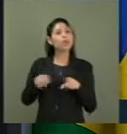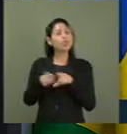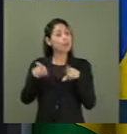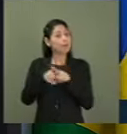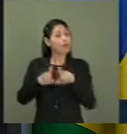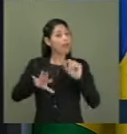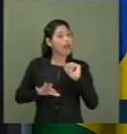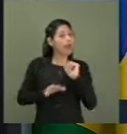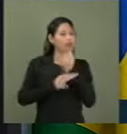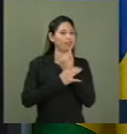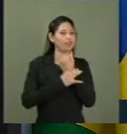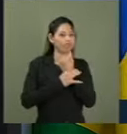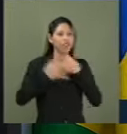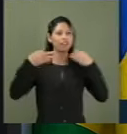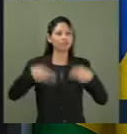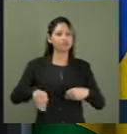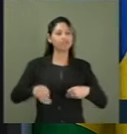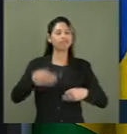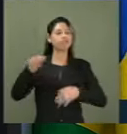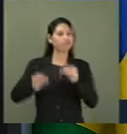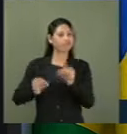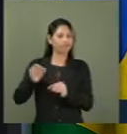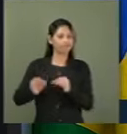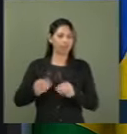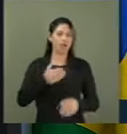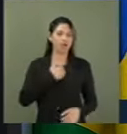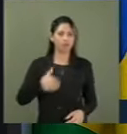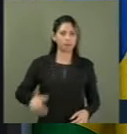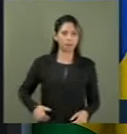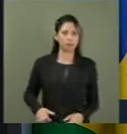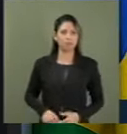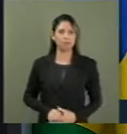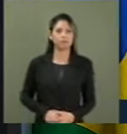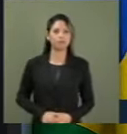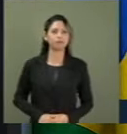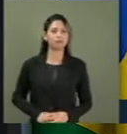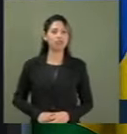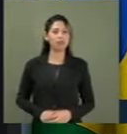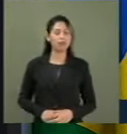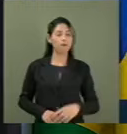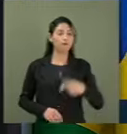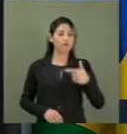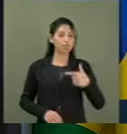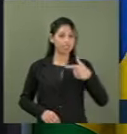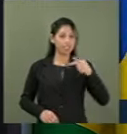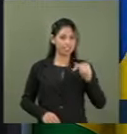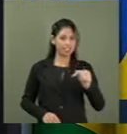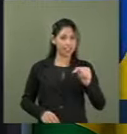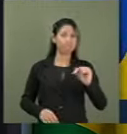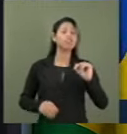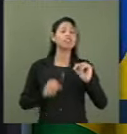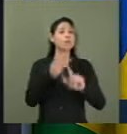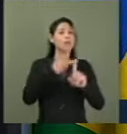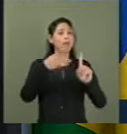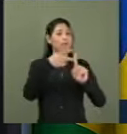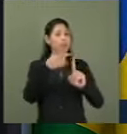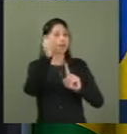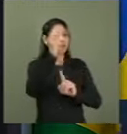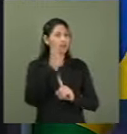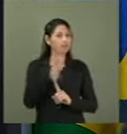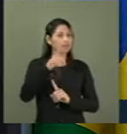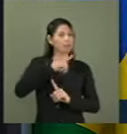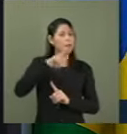integridade governamental. Dentre os 27 parlamentares brasileiros, alguns ex-ministros